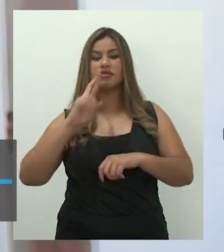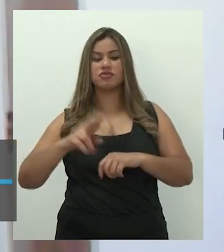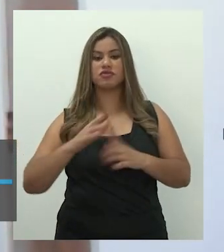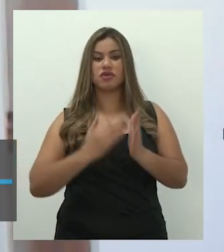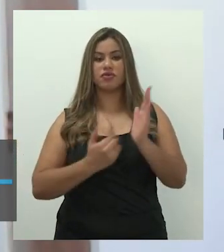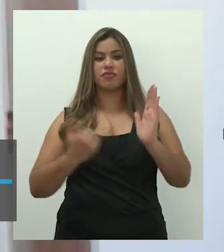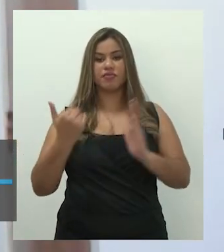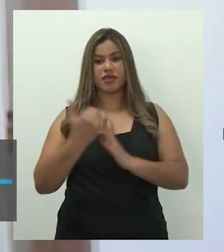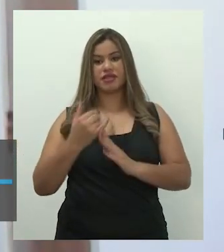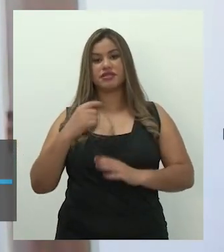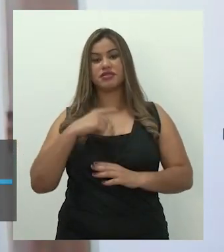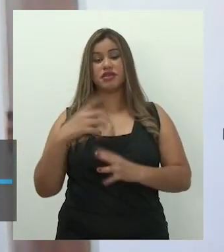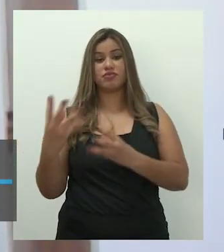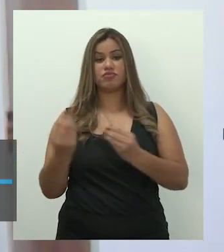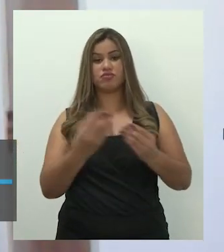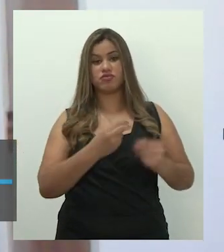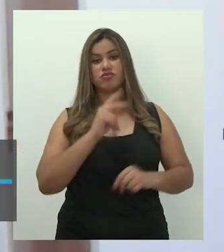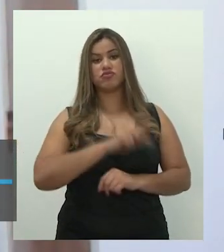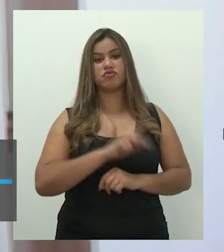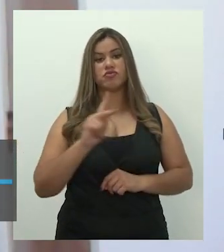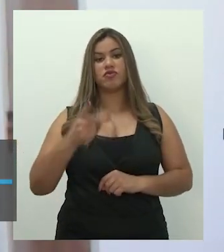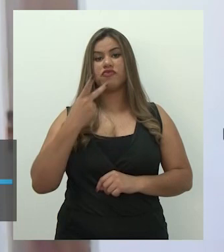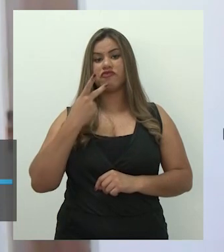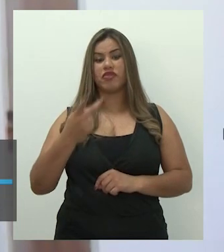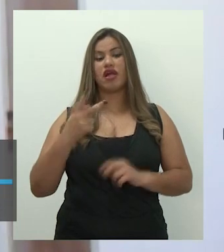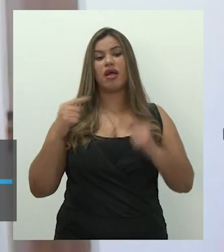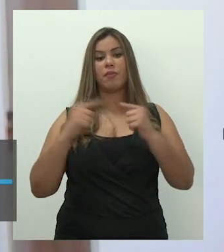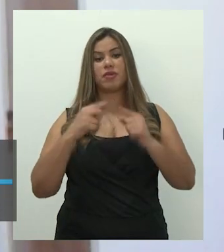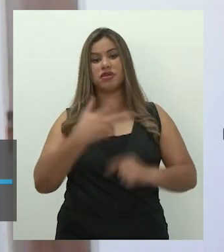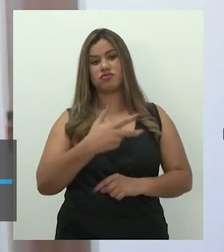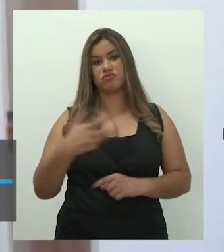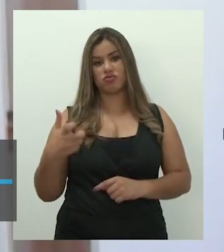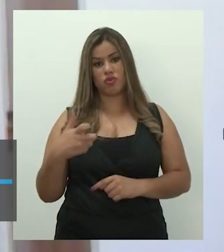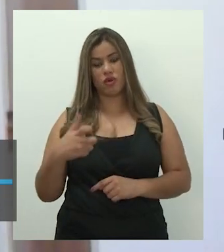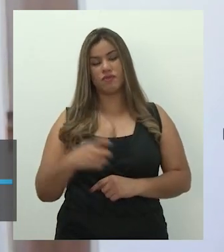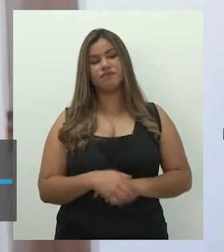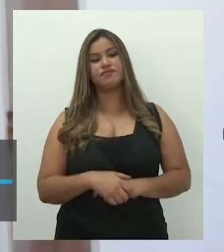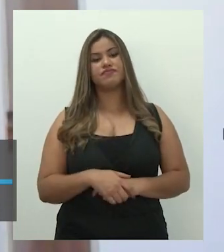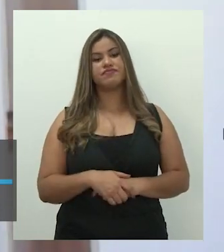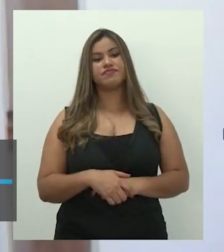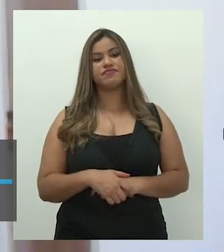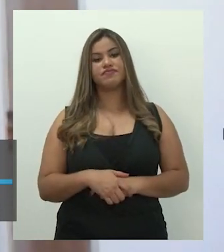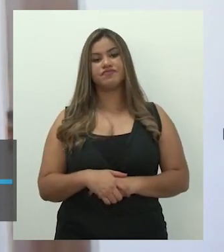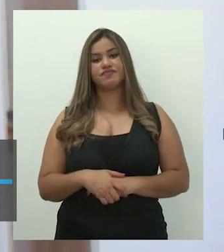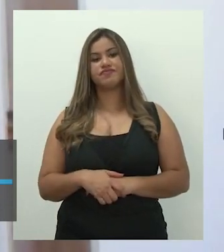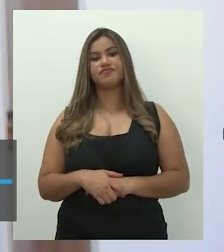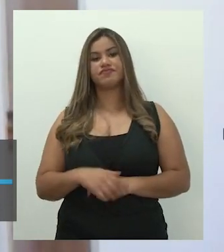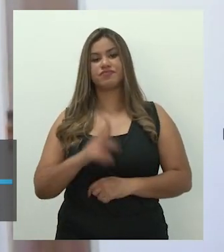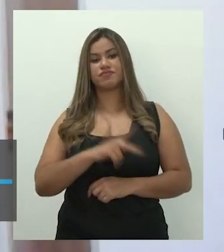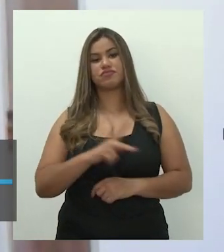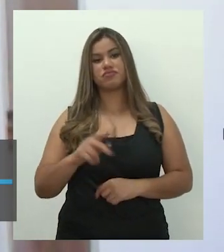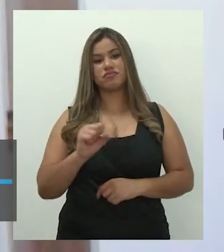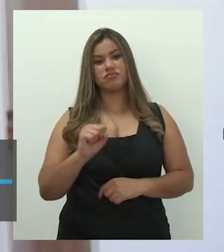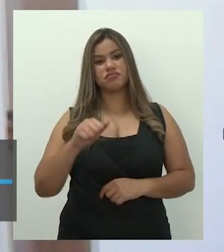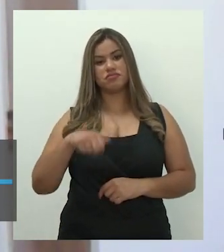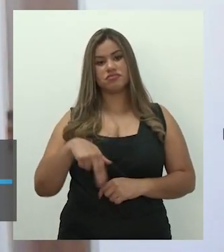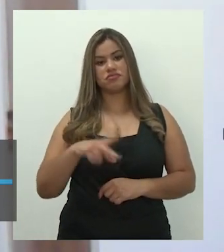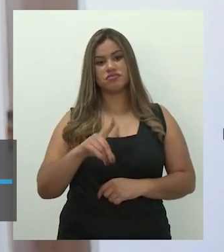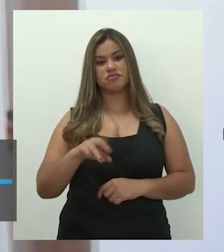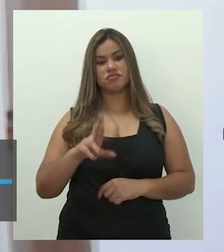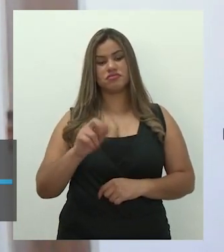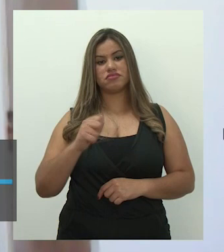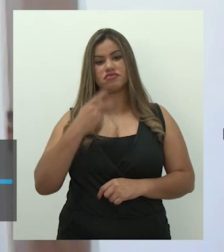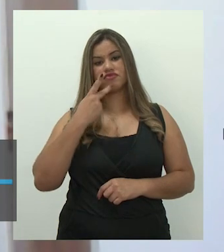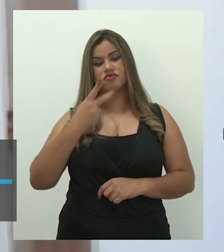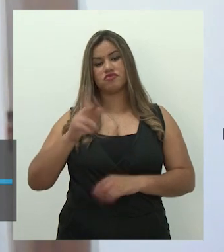pouquinho. Muitos professores falaram sobre igualdade, né? O sinal de igualdade. A professora Sandra falou sobre